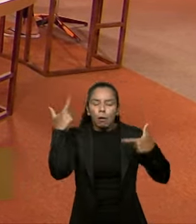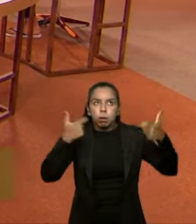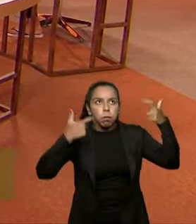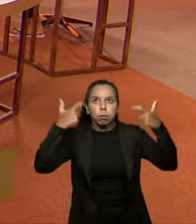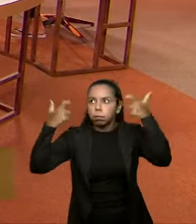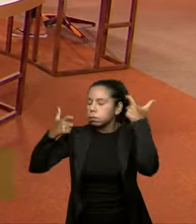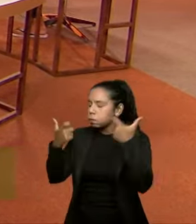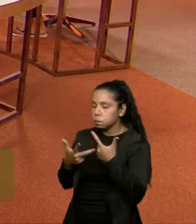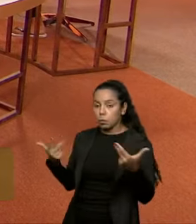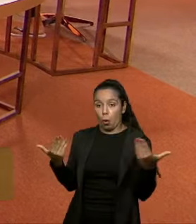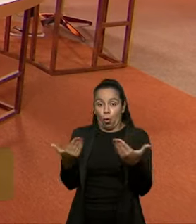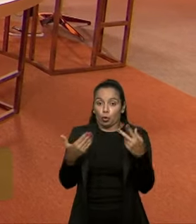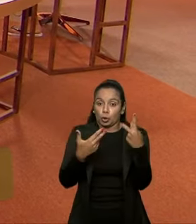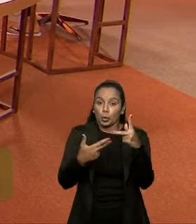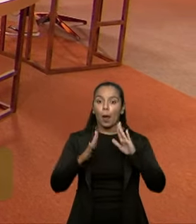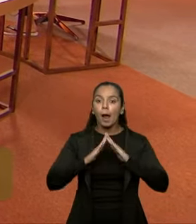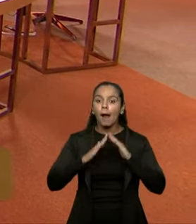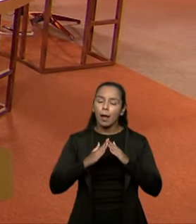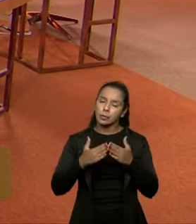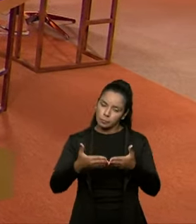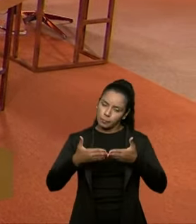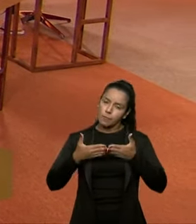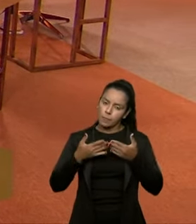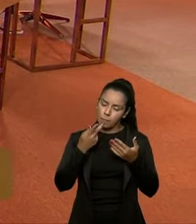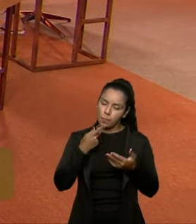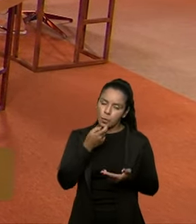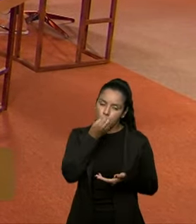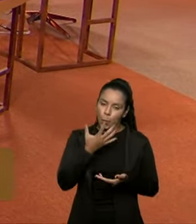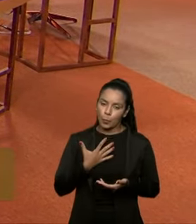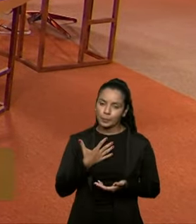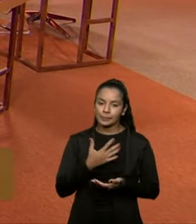hoje na sua casa. Me diga, por favor.